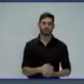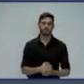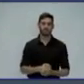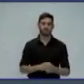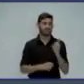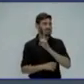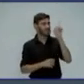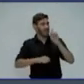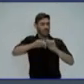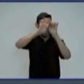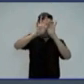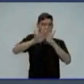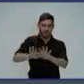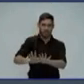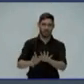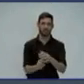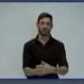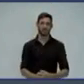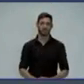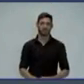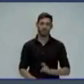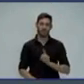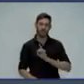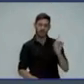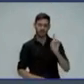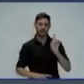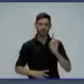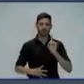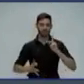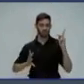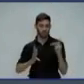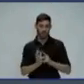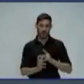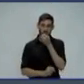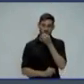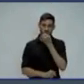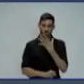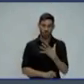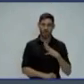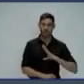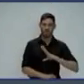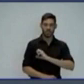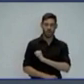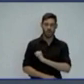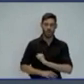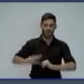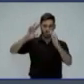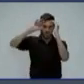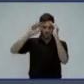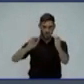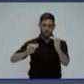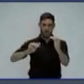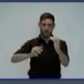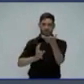de Deus, Deus de verdade, do bem, do amor, do respeito ao